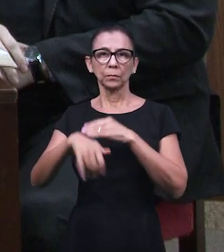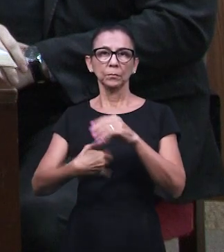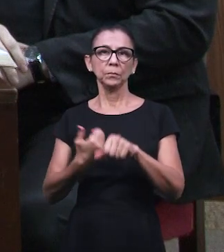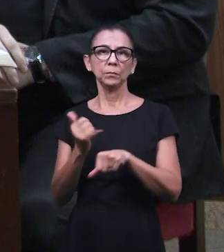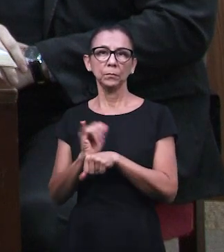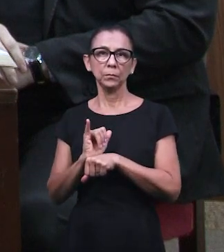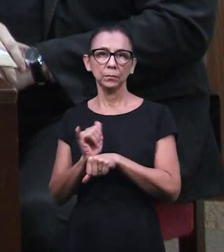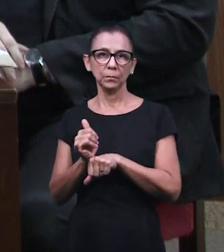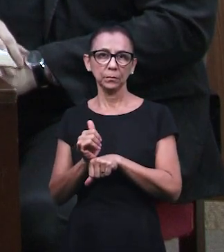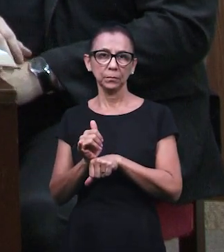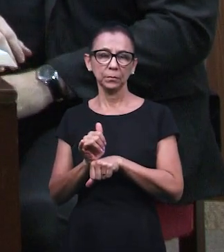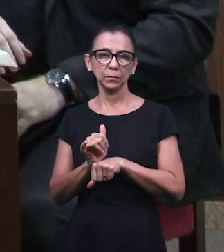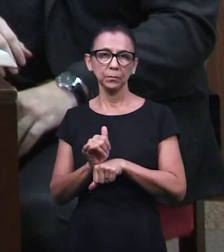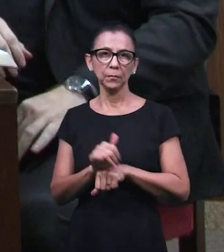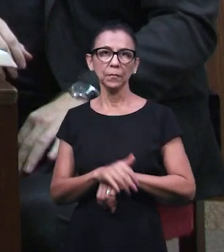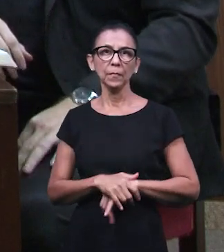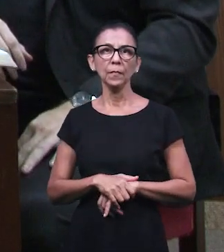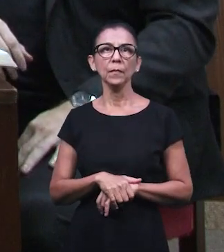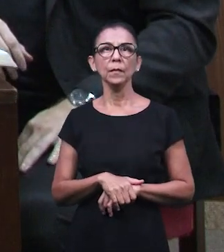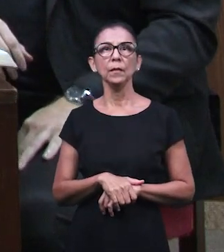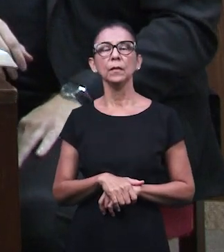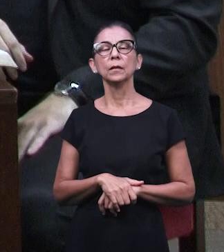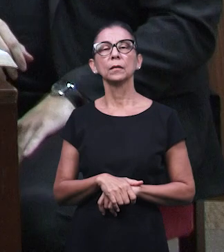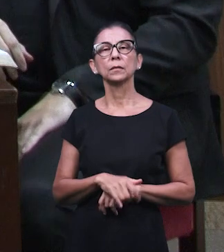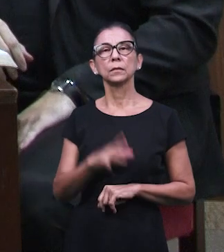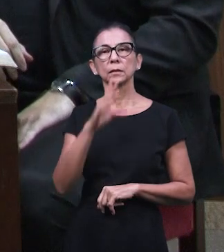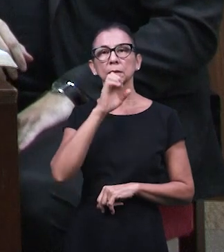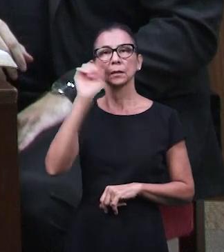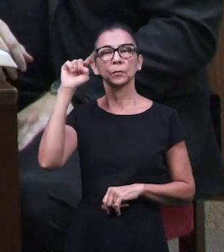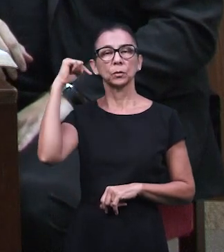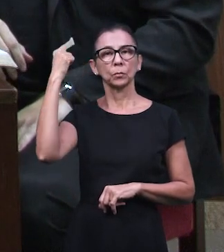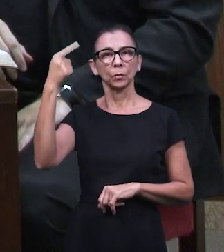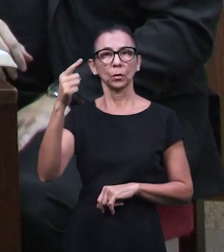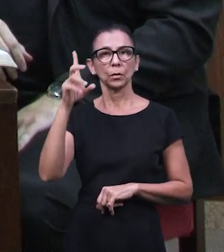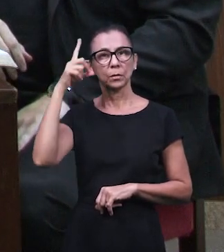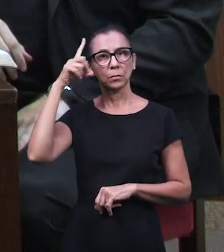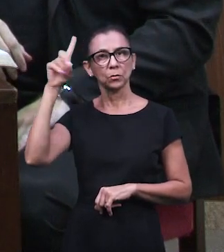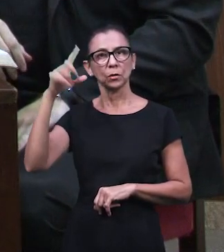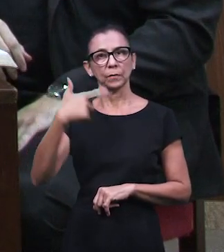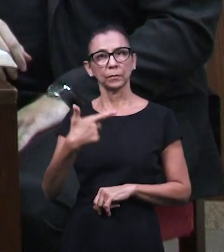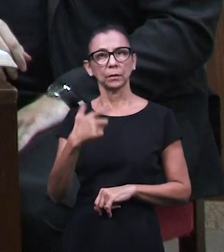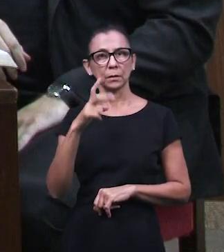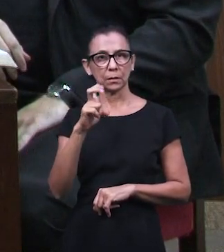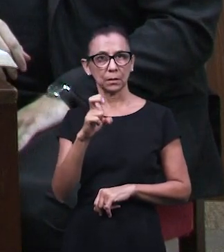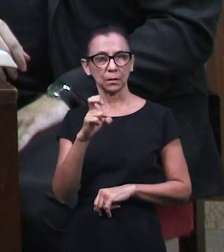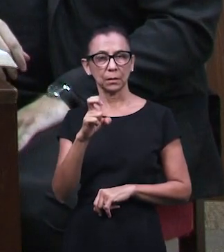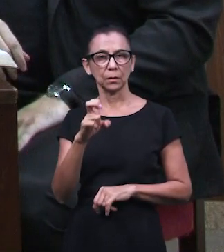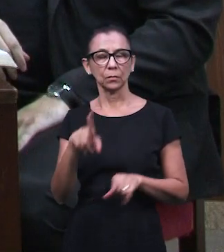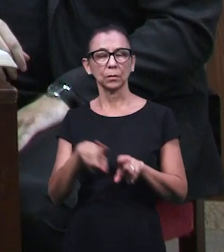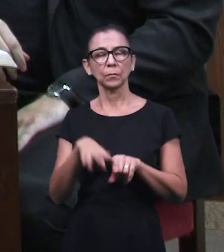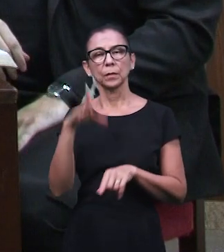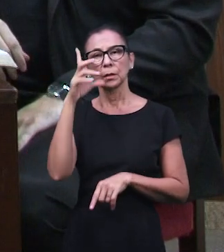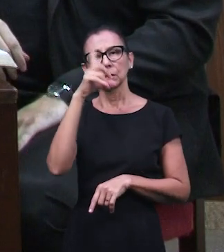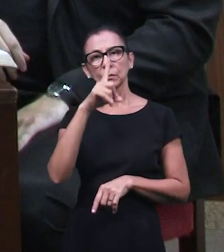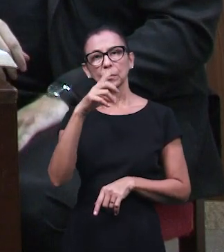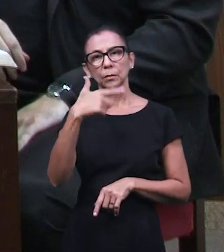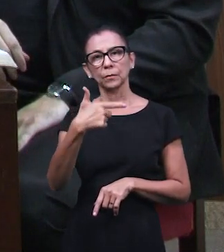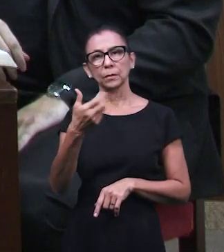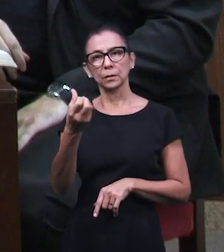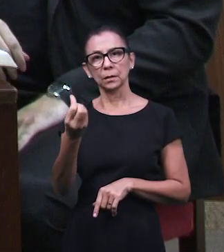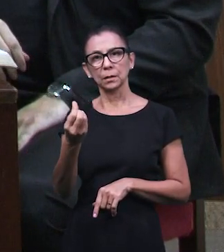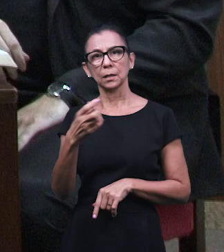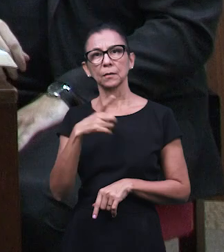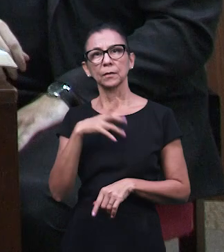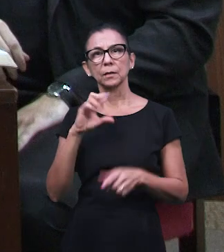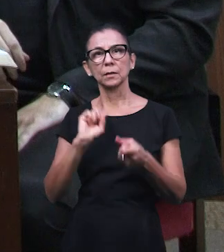lembrar, irmãos, que no próximo sábado, dia 25, e no domingo, dia 26, nós teremos o nosso seminário